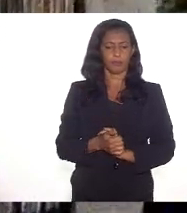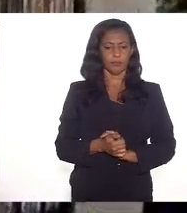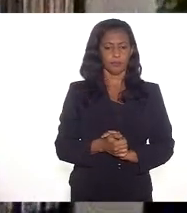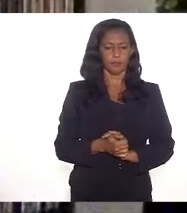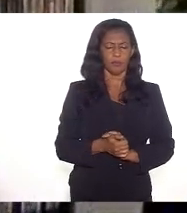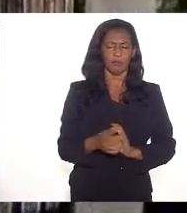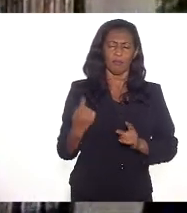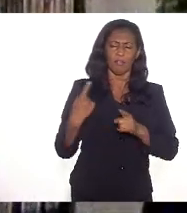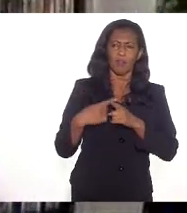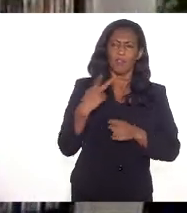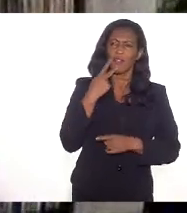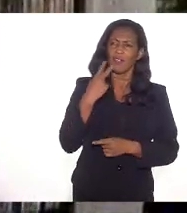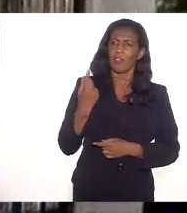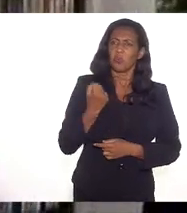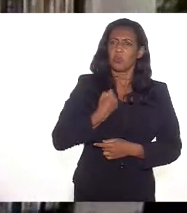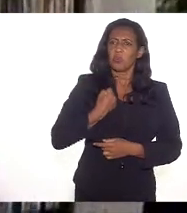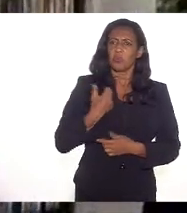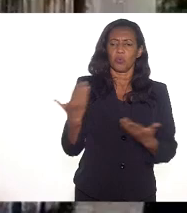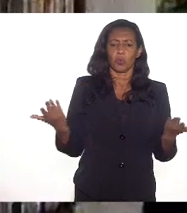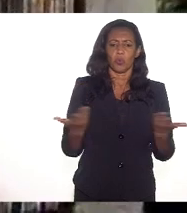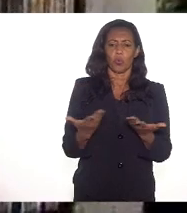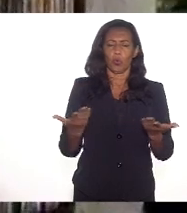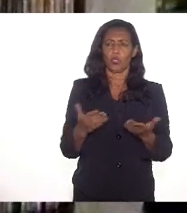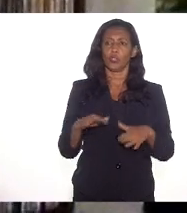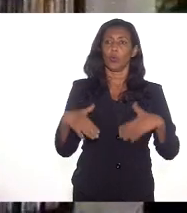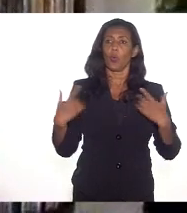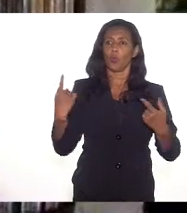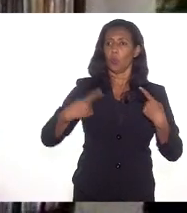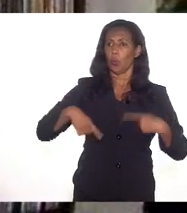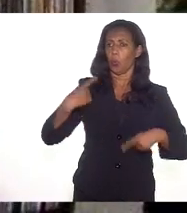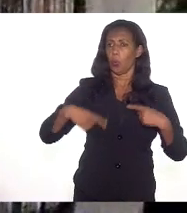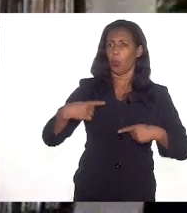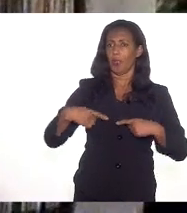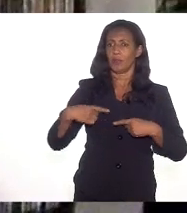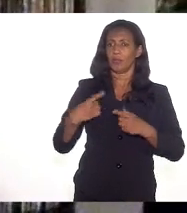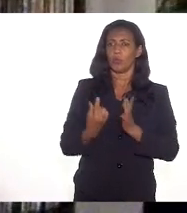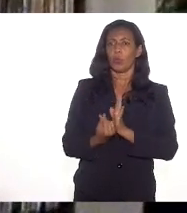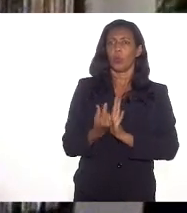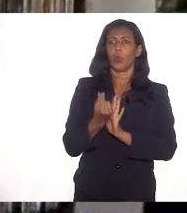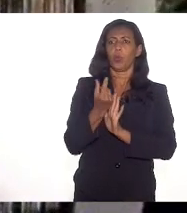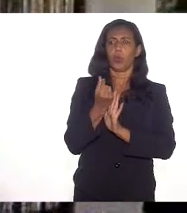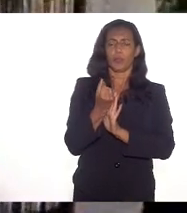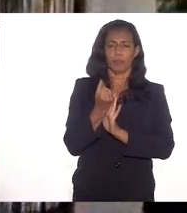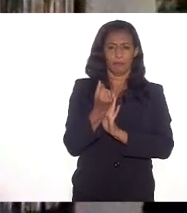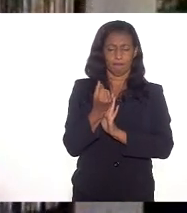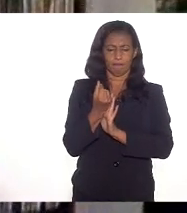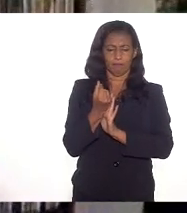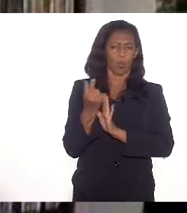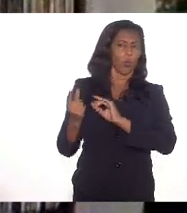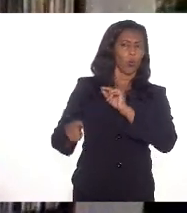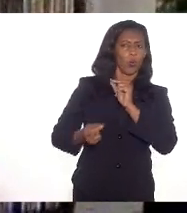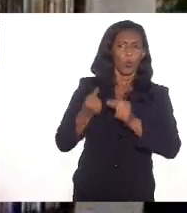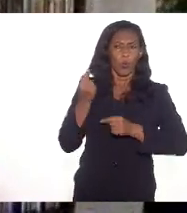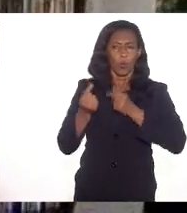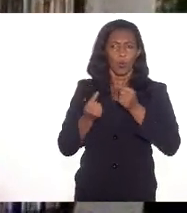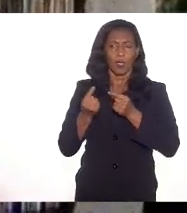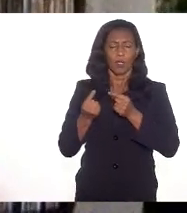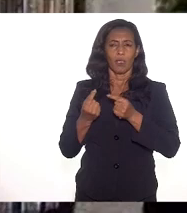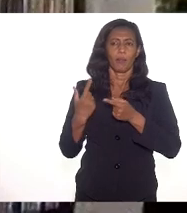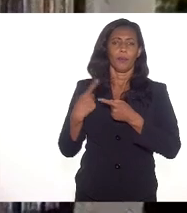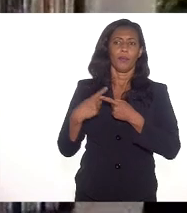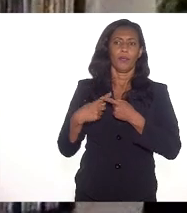desses números hoje, quando se debate as diretrizes orçamentárias? Porque queremos discutir as